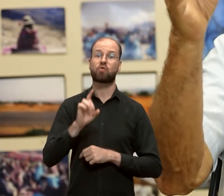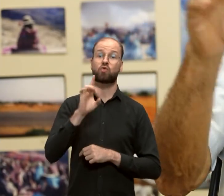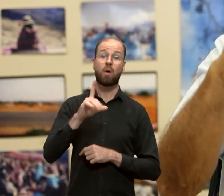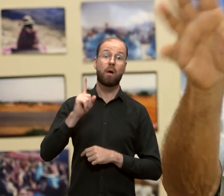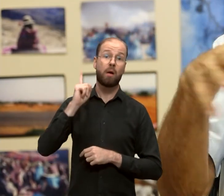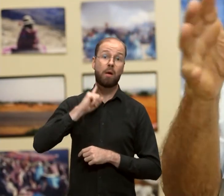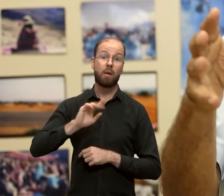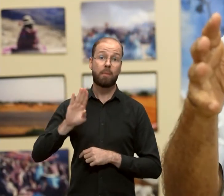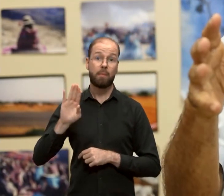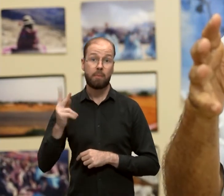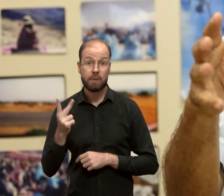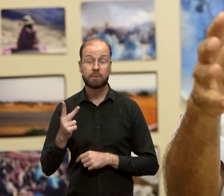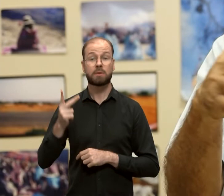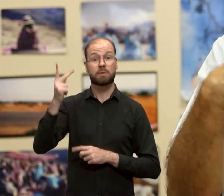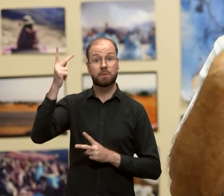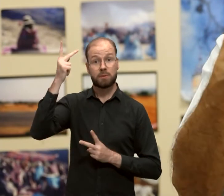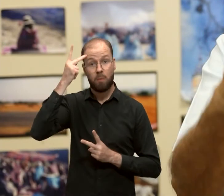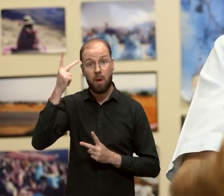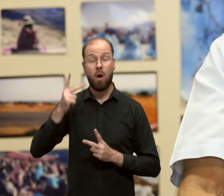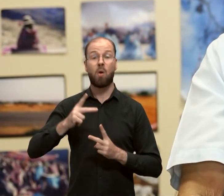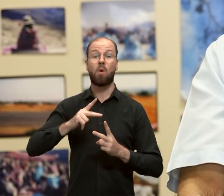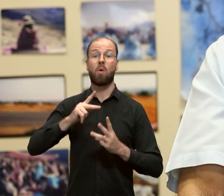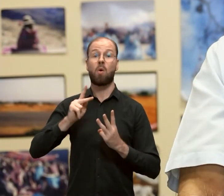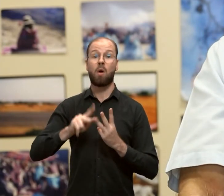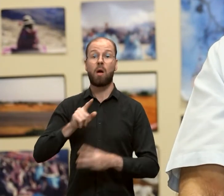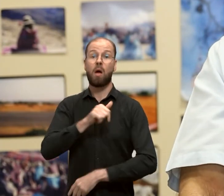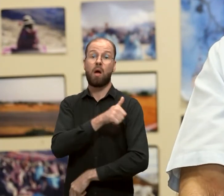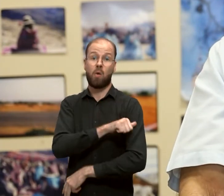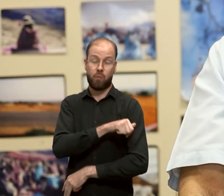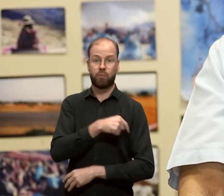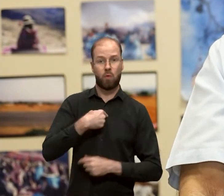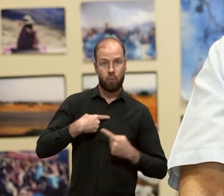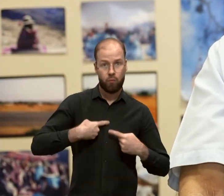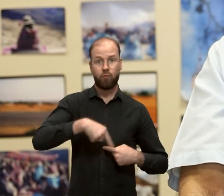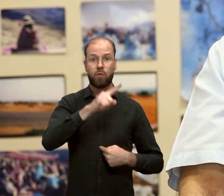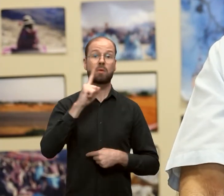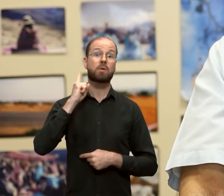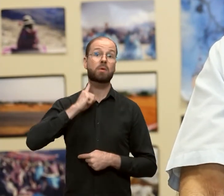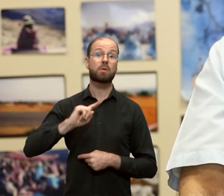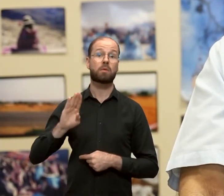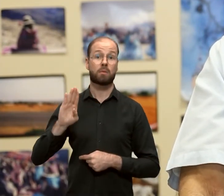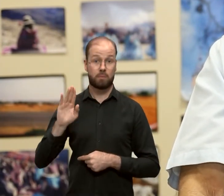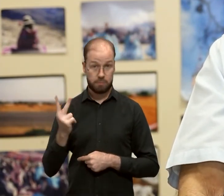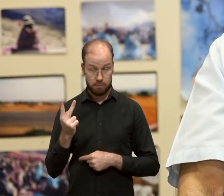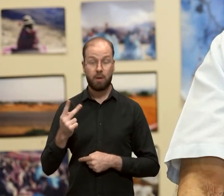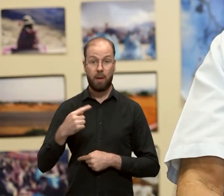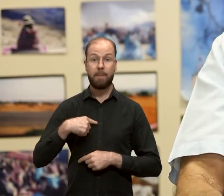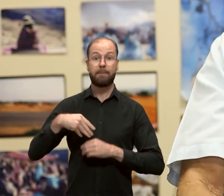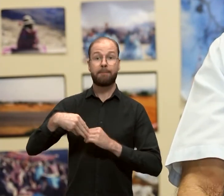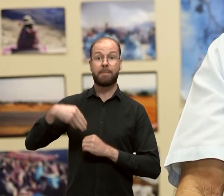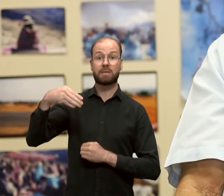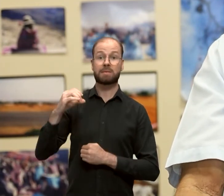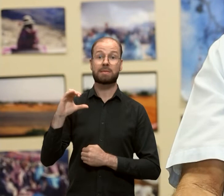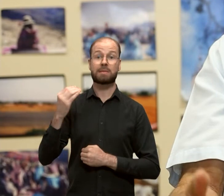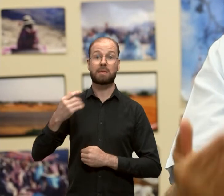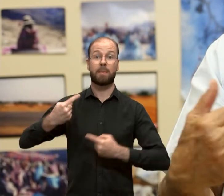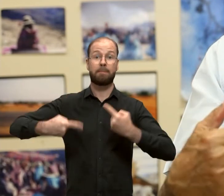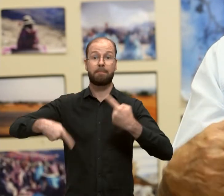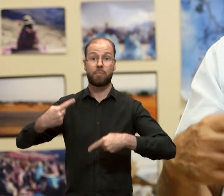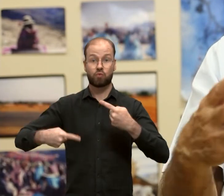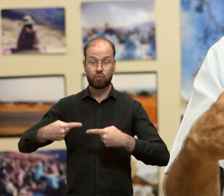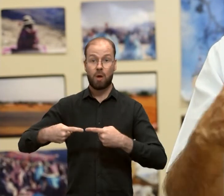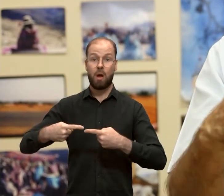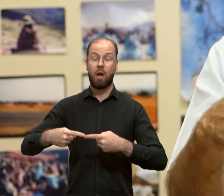Rio, praticamente. Então eu fui para Belo Horizonte, fiz mestrado em ciência política, e depois que eu terminei o mestrado,